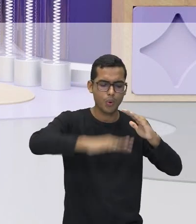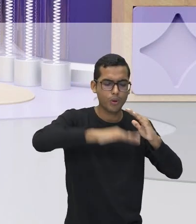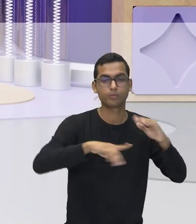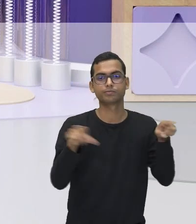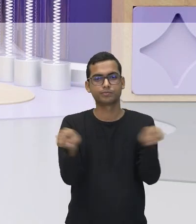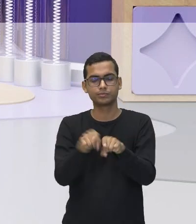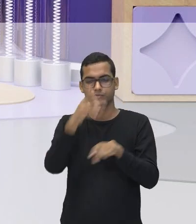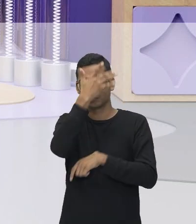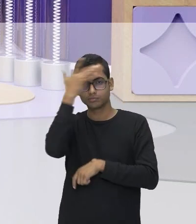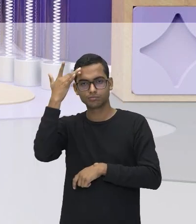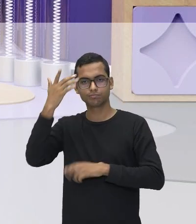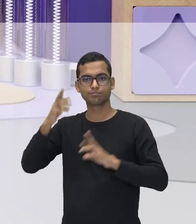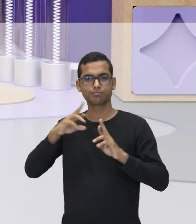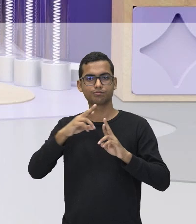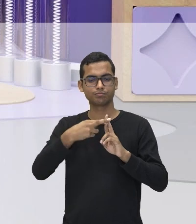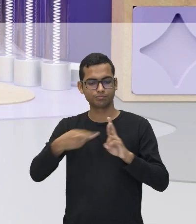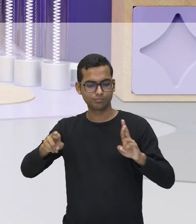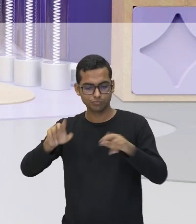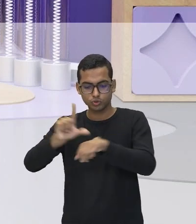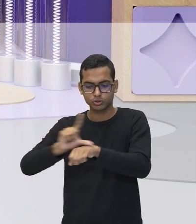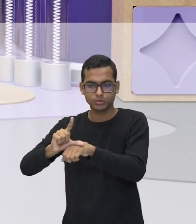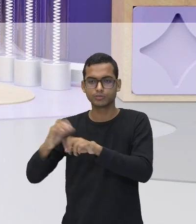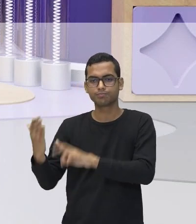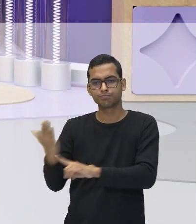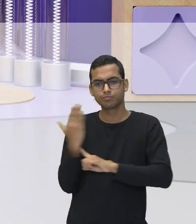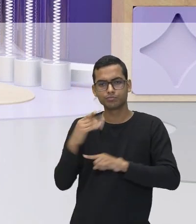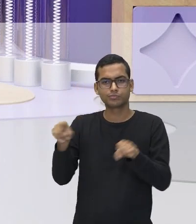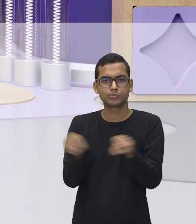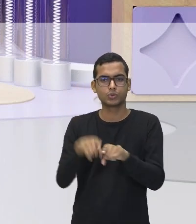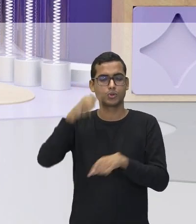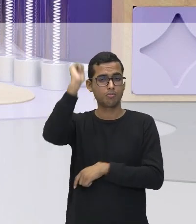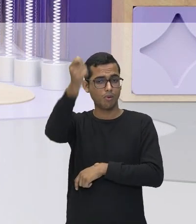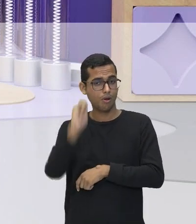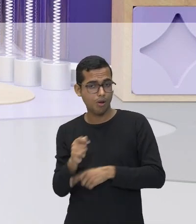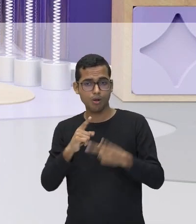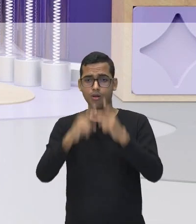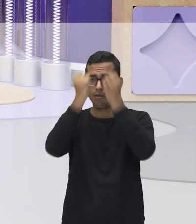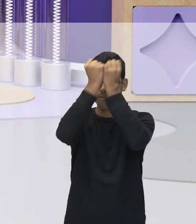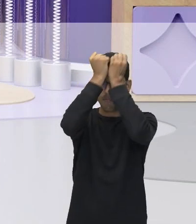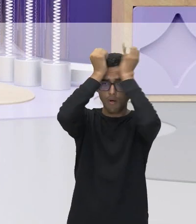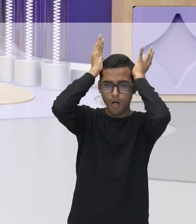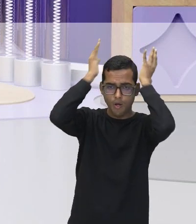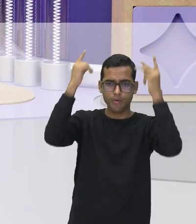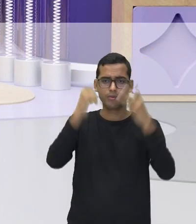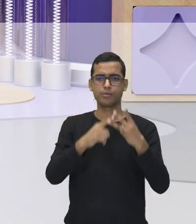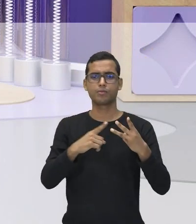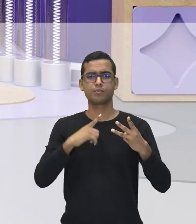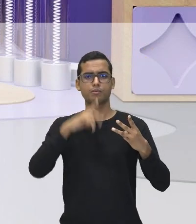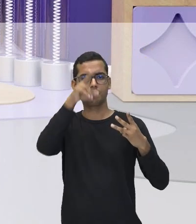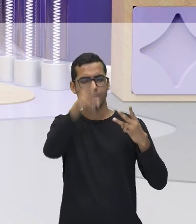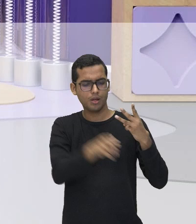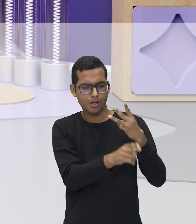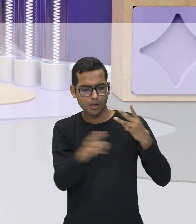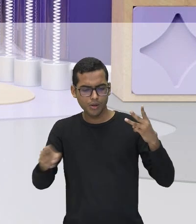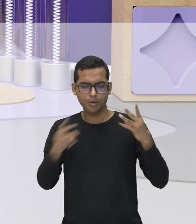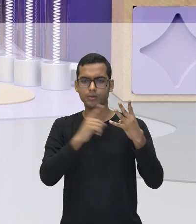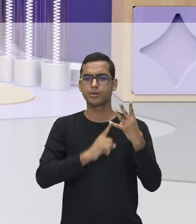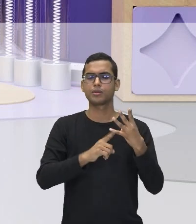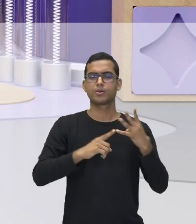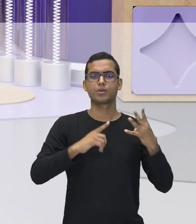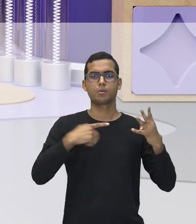religiosas que nos ajudam neste processo, os xamãs, os pajés, os padres, os pastores,